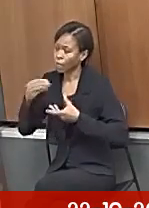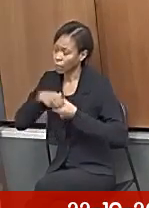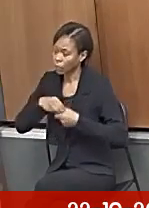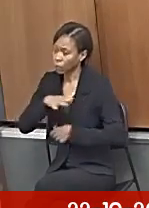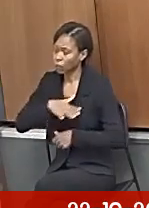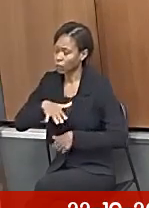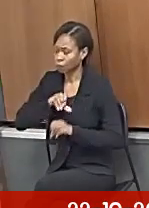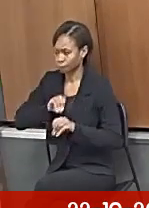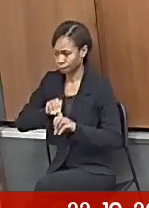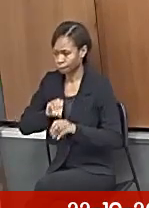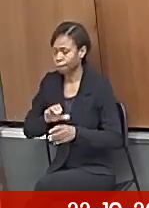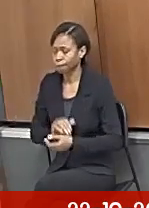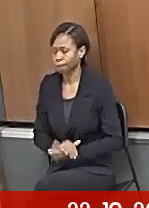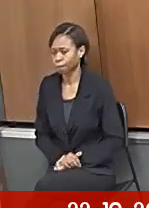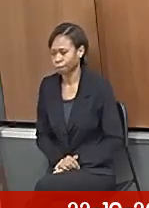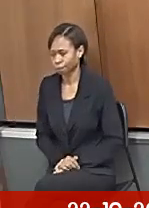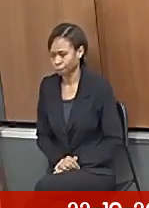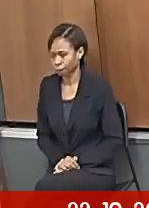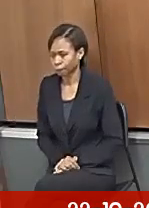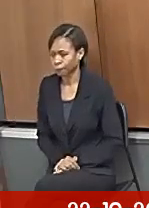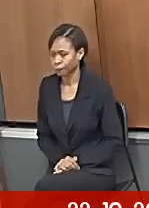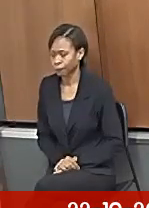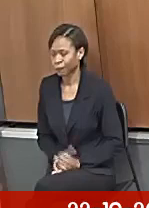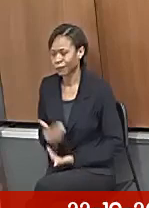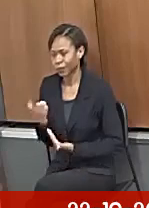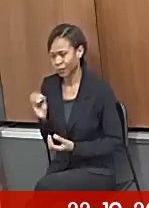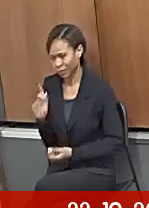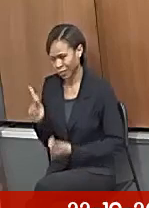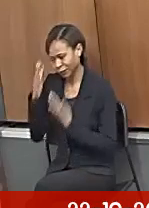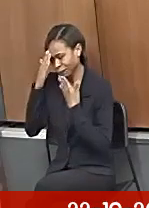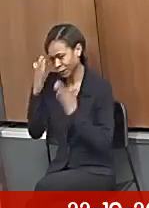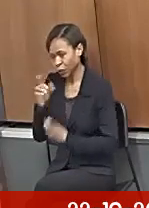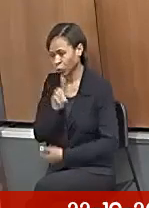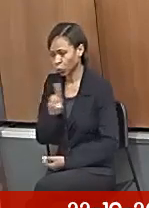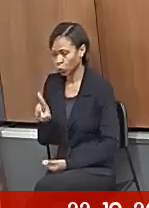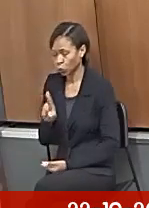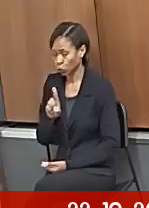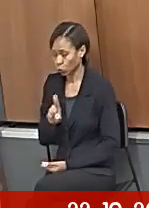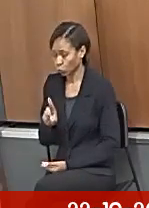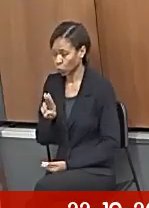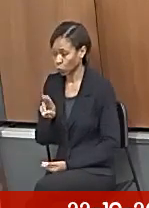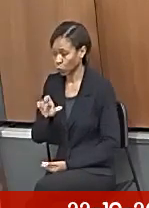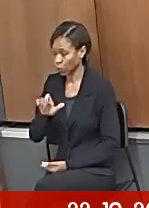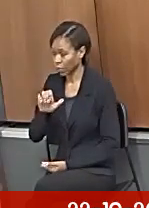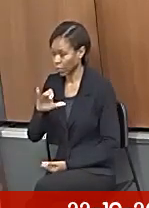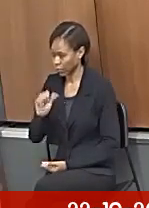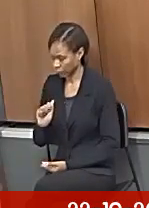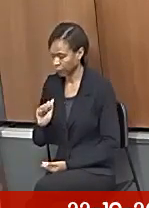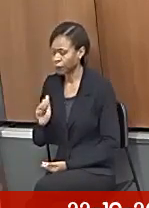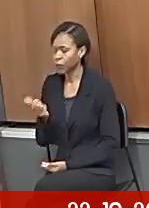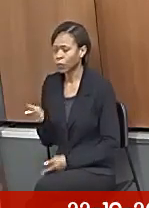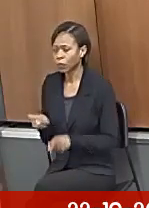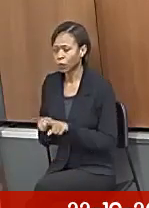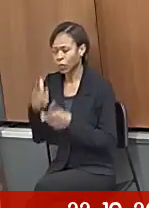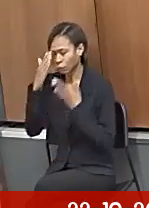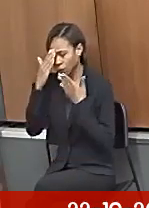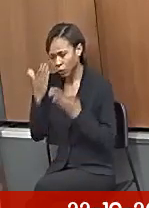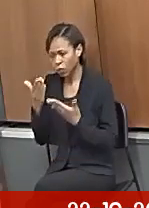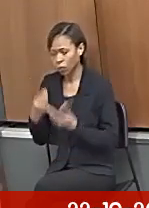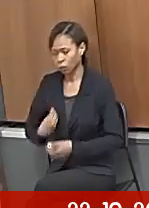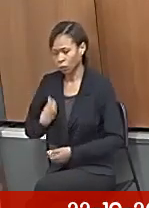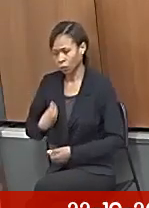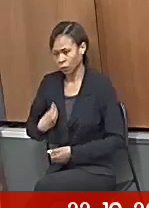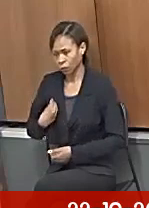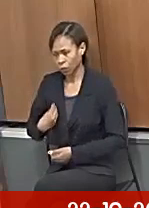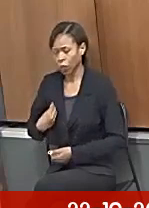área da educação. Ok. Te agradeço, Zuleika. Só aqui quero agradecer desde já a participação dos